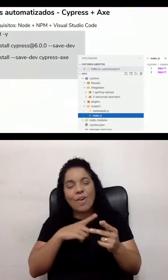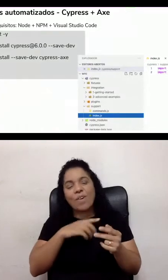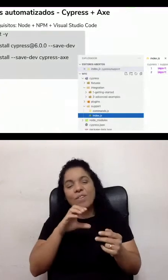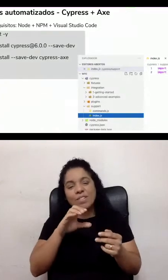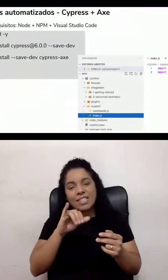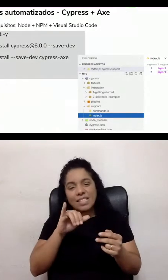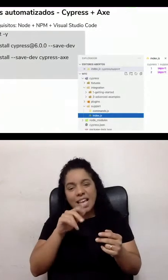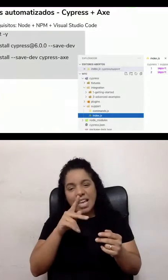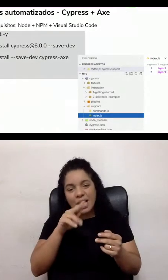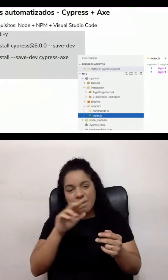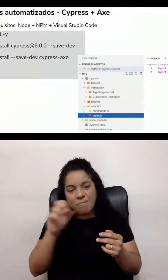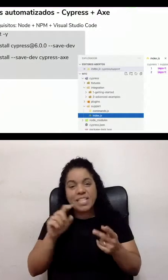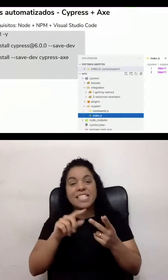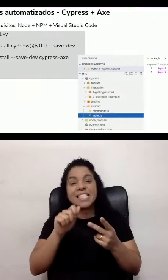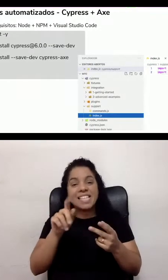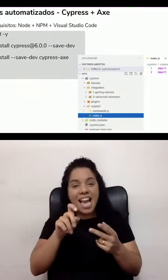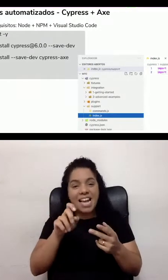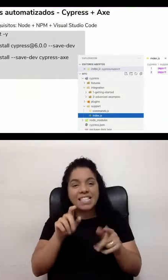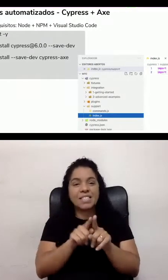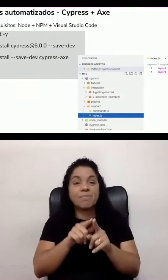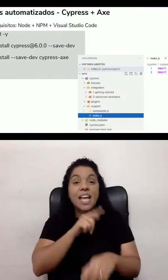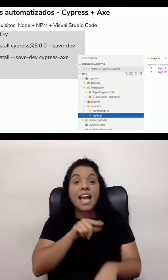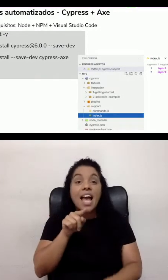vou precisar? Aqui eu não vou fazer